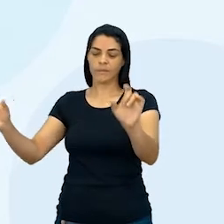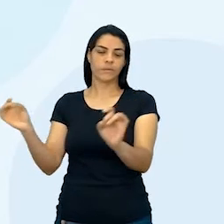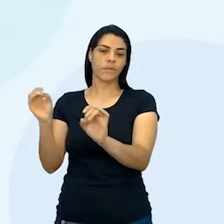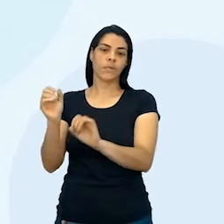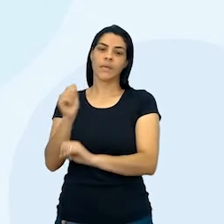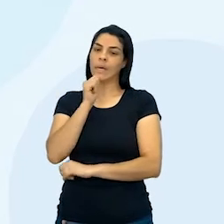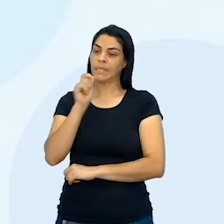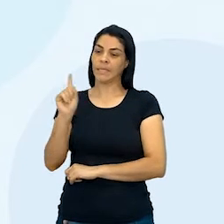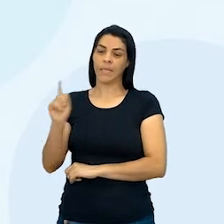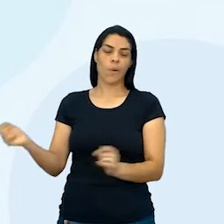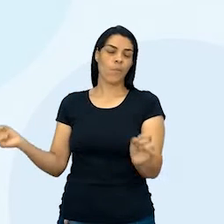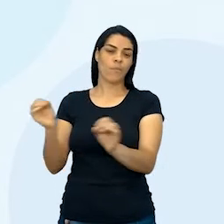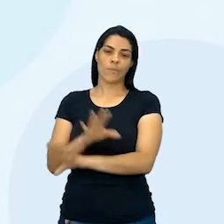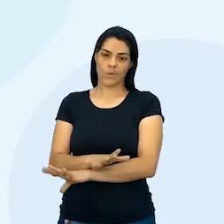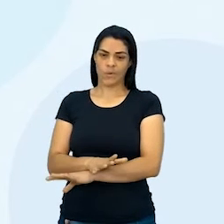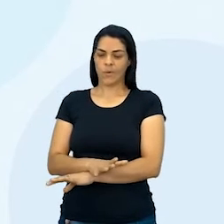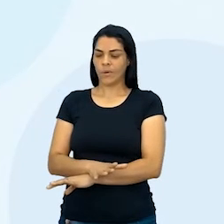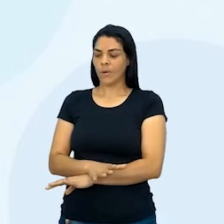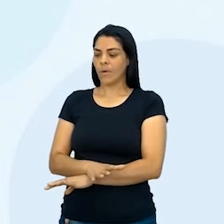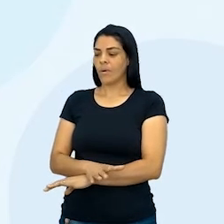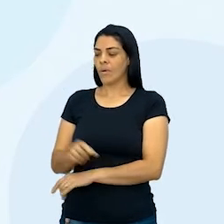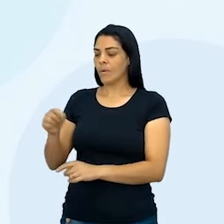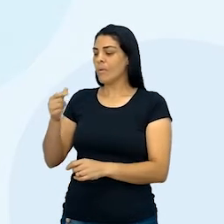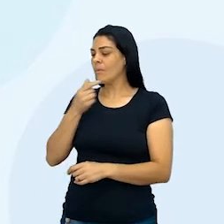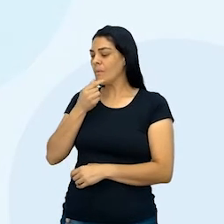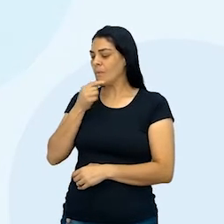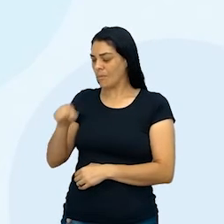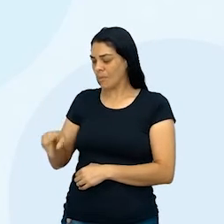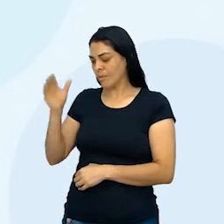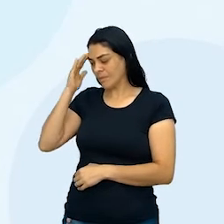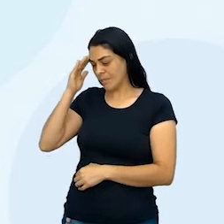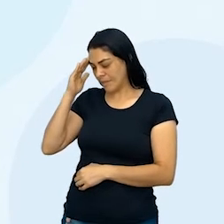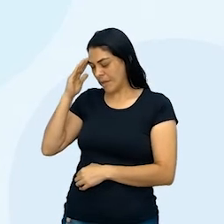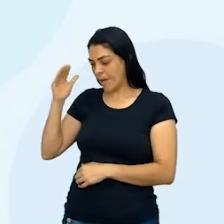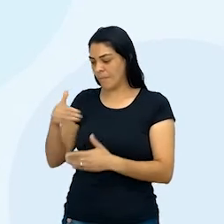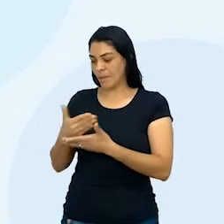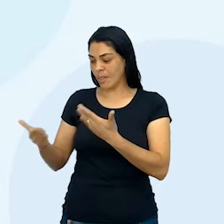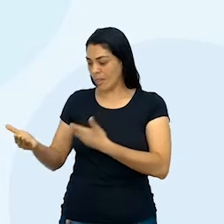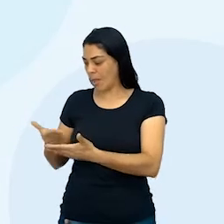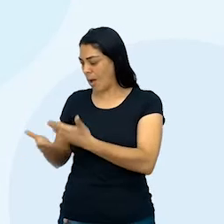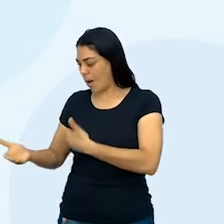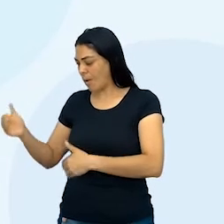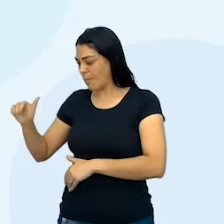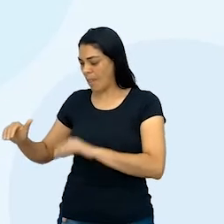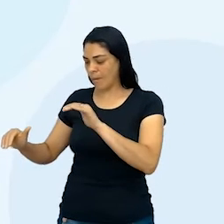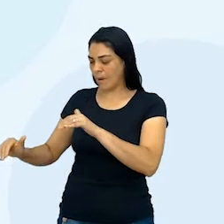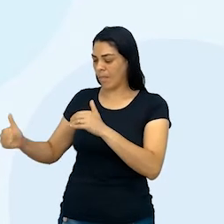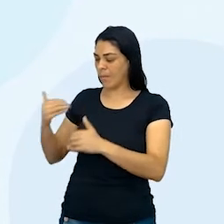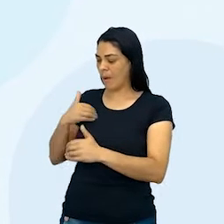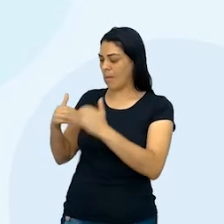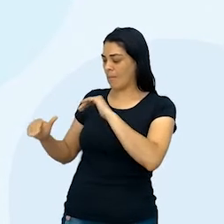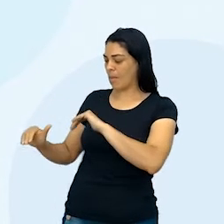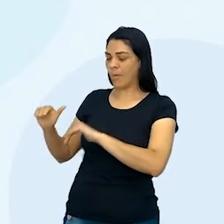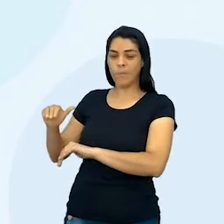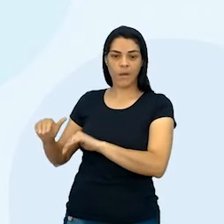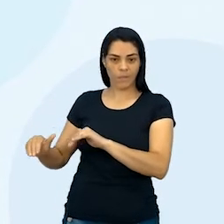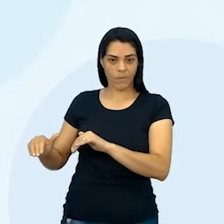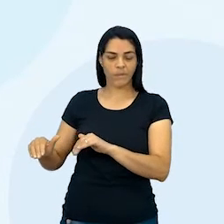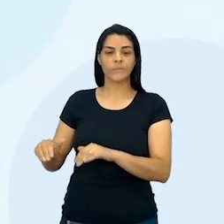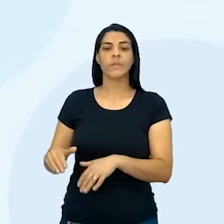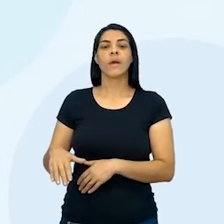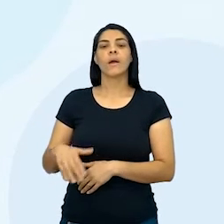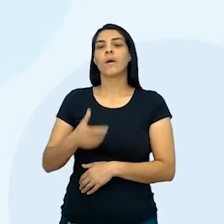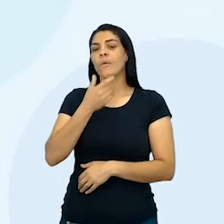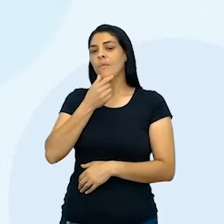Você sabe de uma coisa, Fabiano? Estamos culpando um ao outro, não é mesmo? Disse Tina em voz baixa. Fabiano olhou